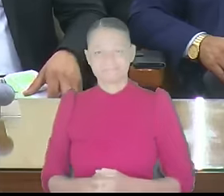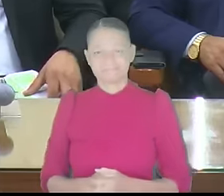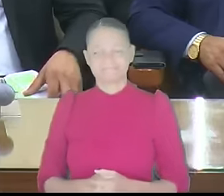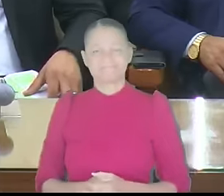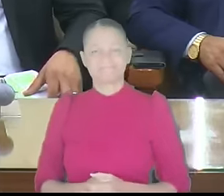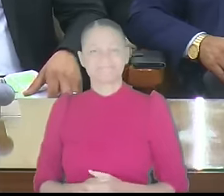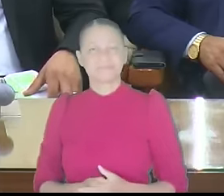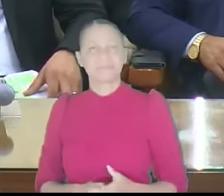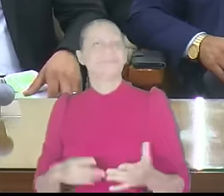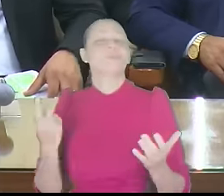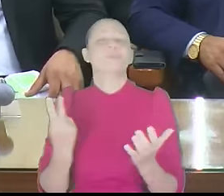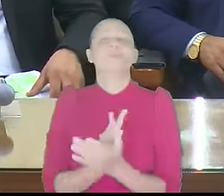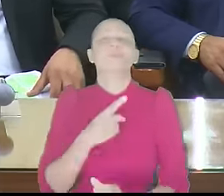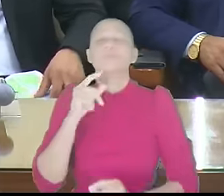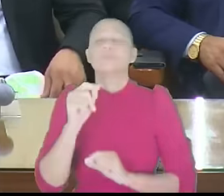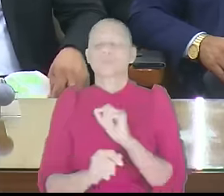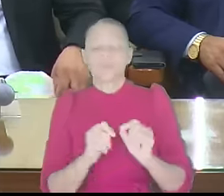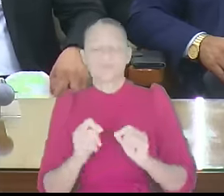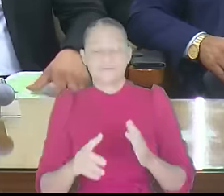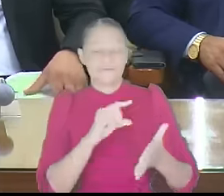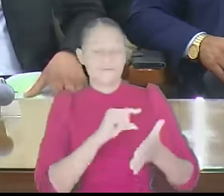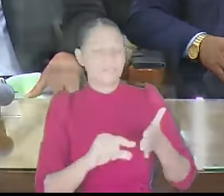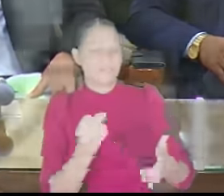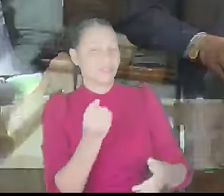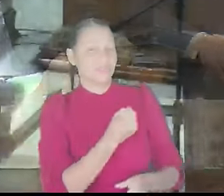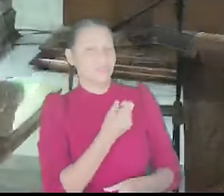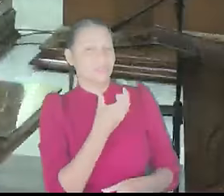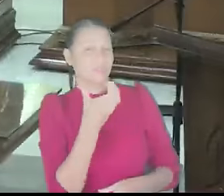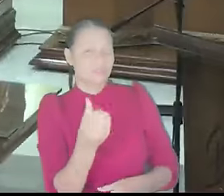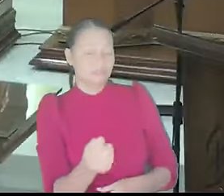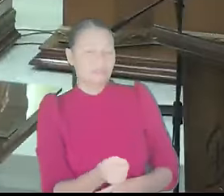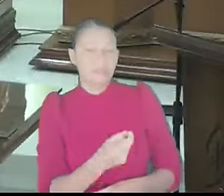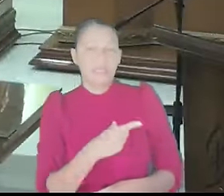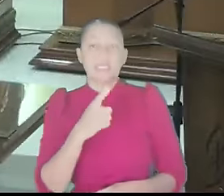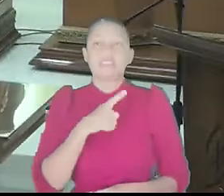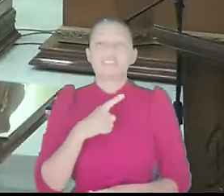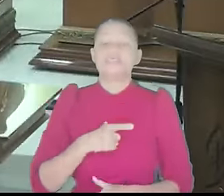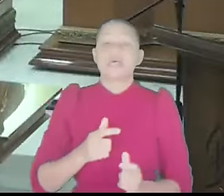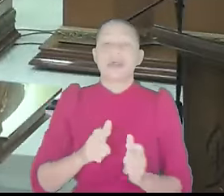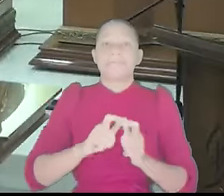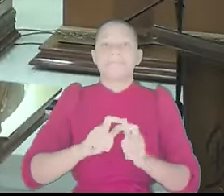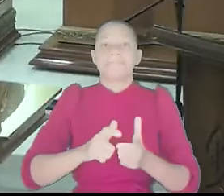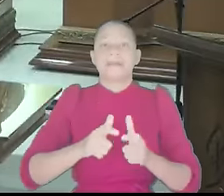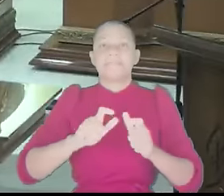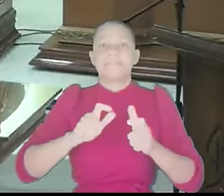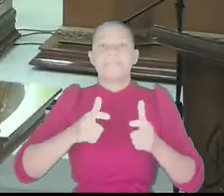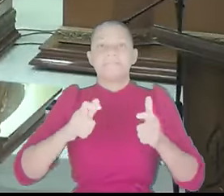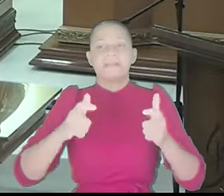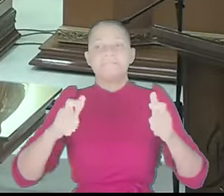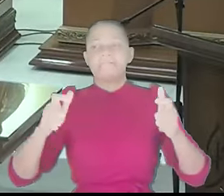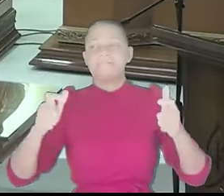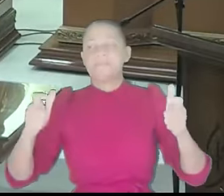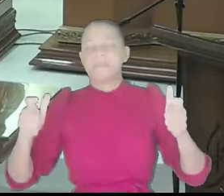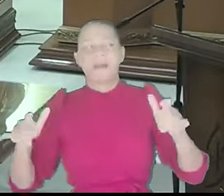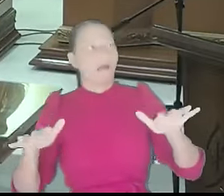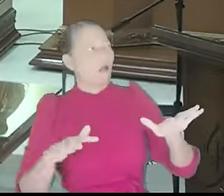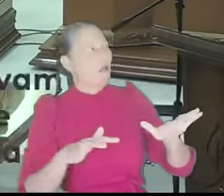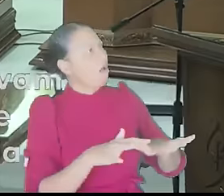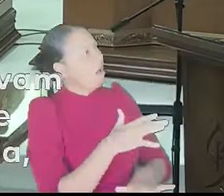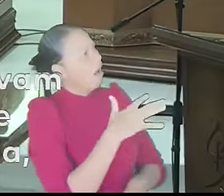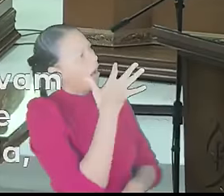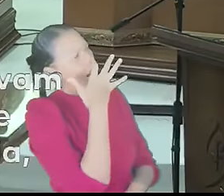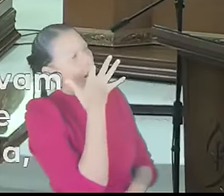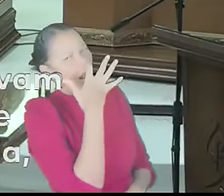Aí o que foi que aconteceu? Versículo 6. E as multidões, unanimemente, prestavam atenção ao que Filipe